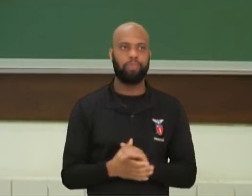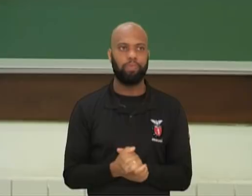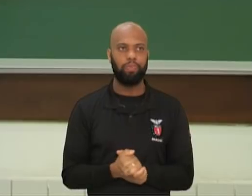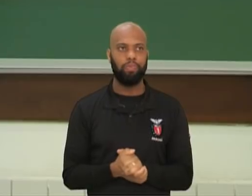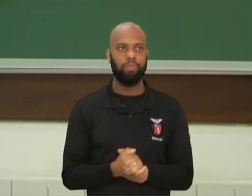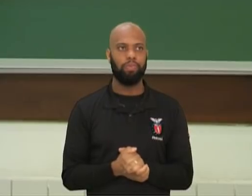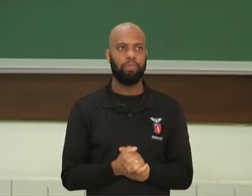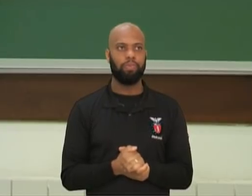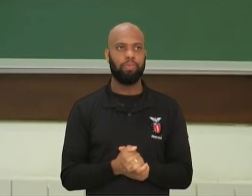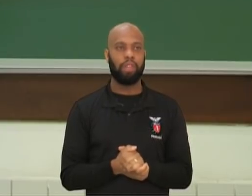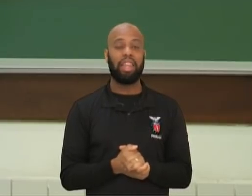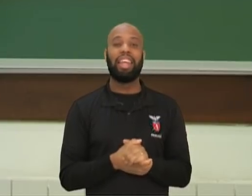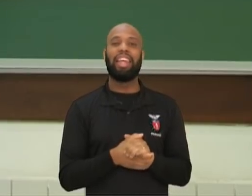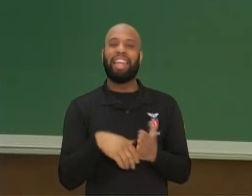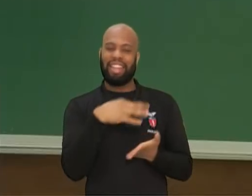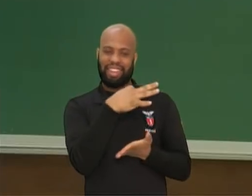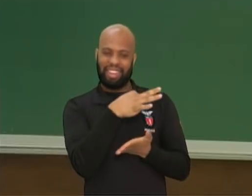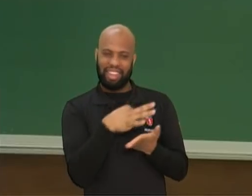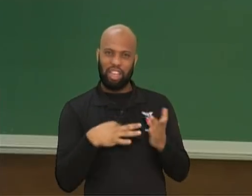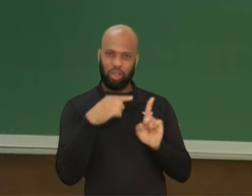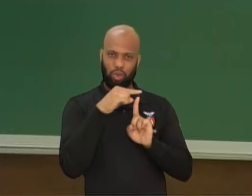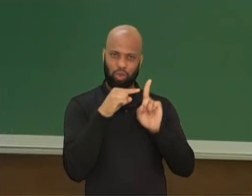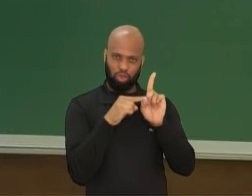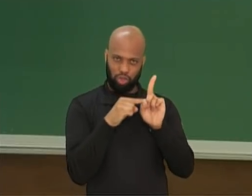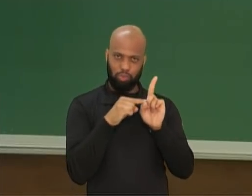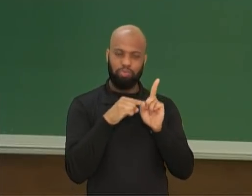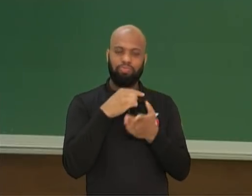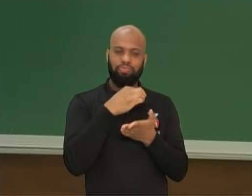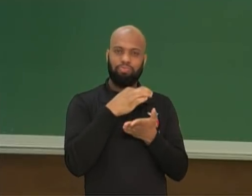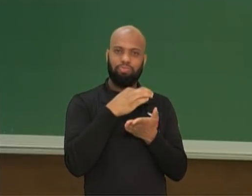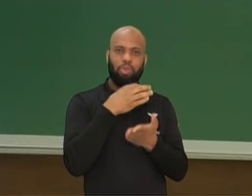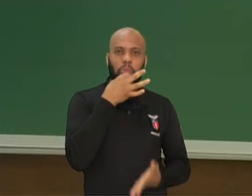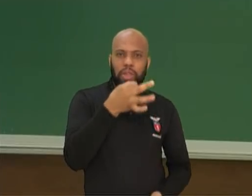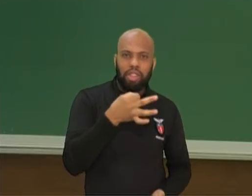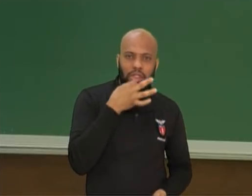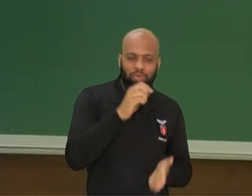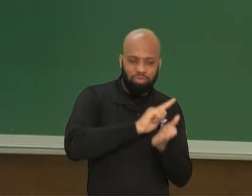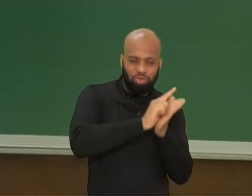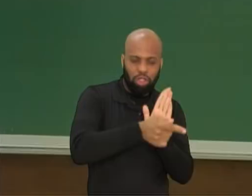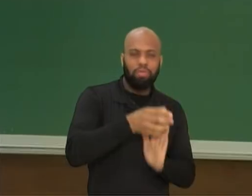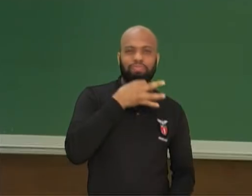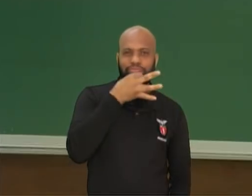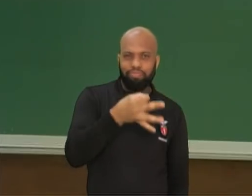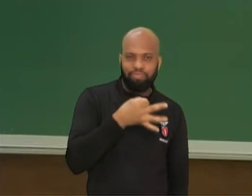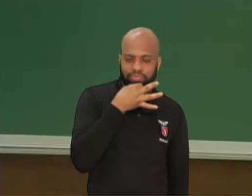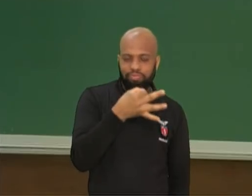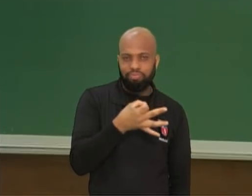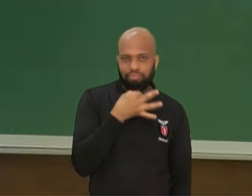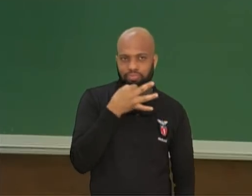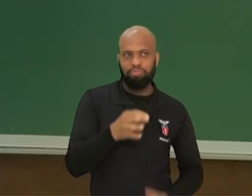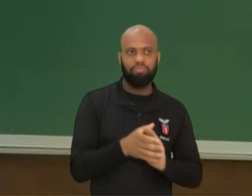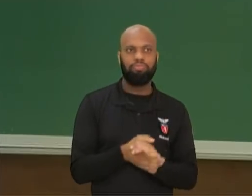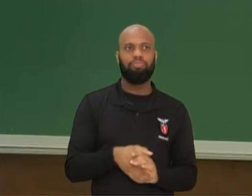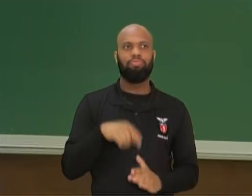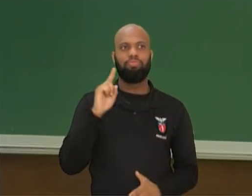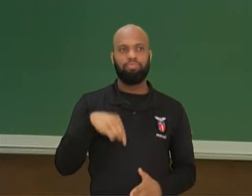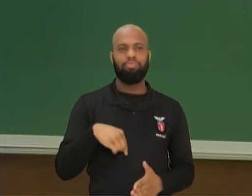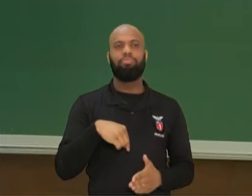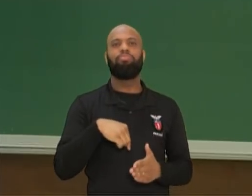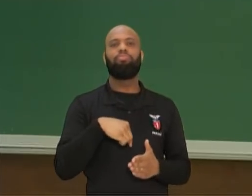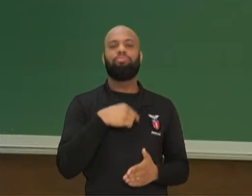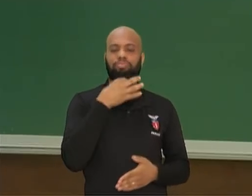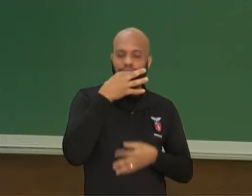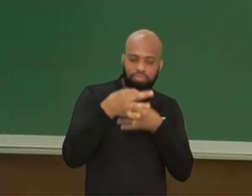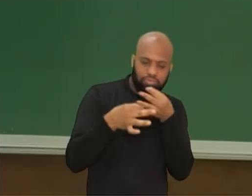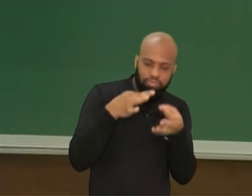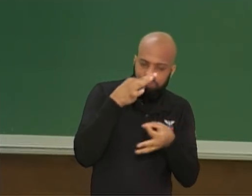Gênero artigo de opinião. Então, estamos aqui diante desse gênero, né, que chamamos artigo